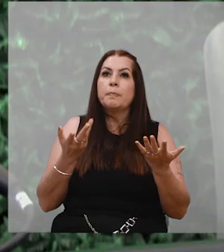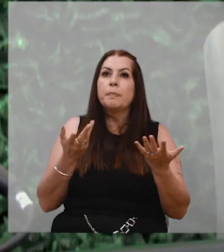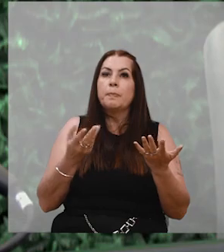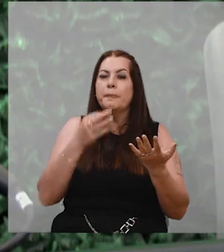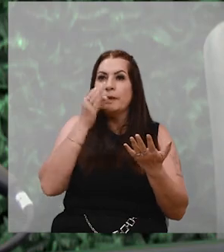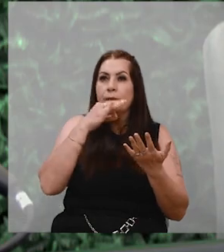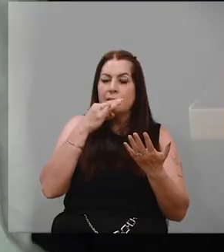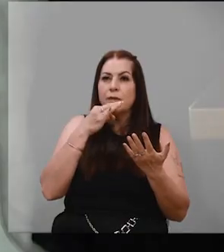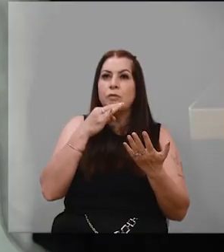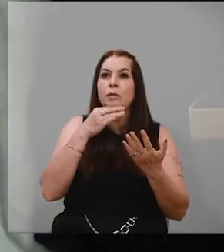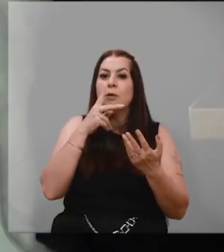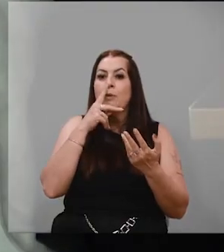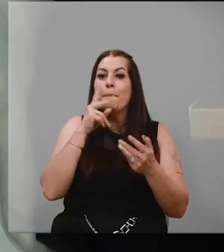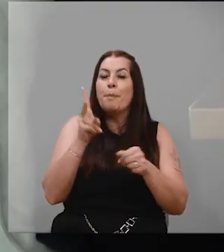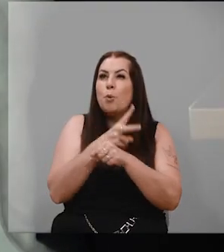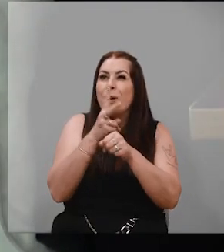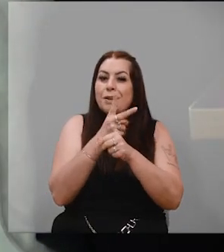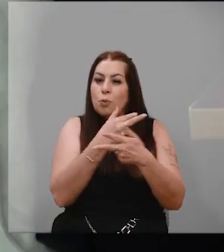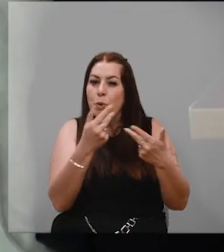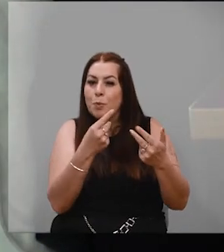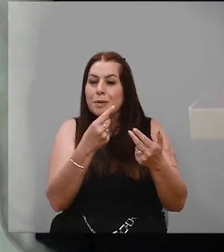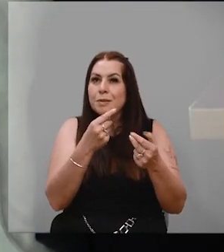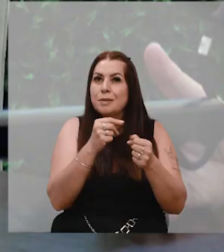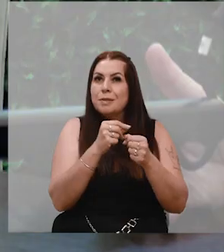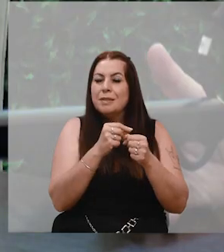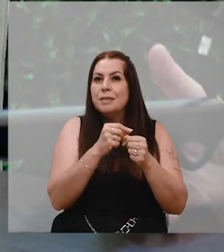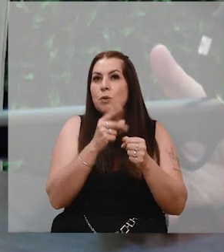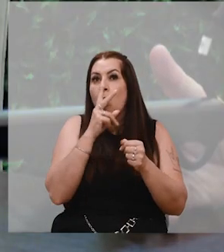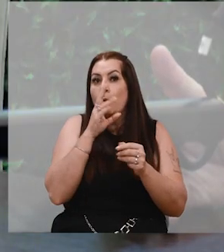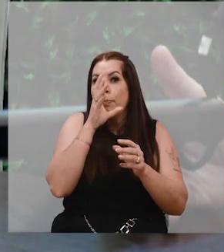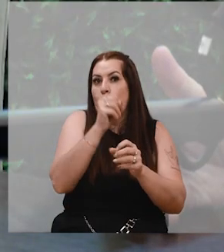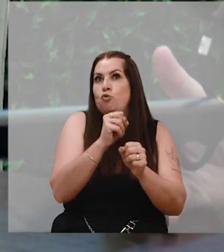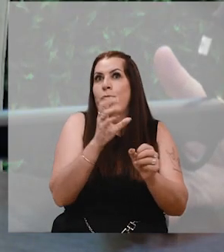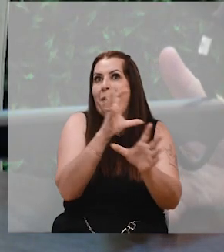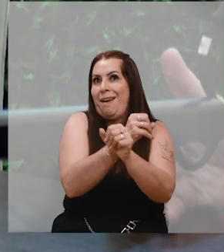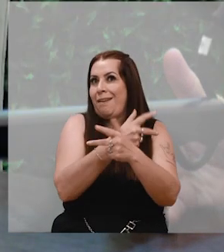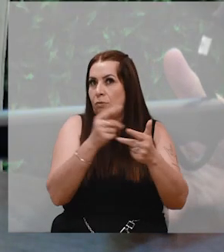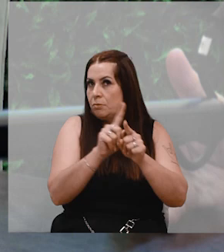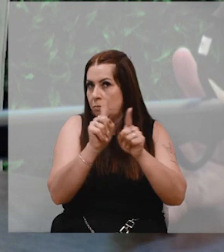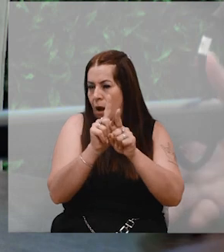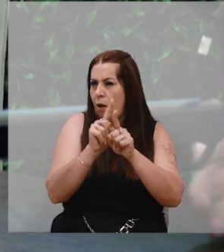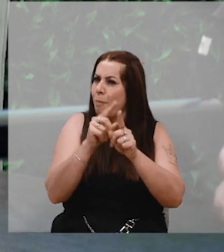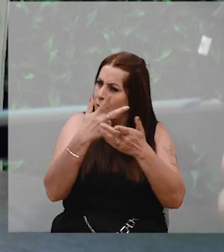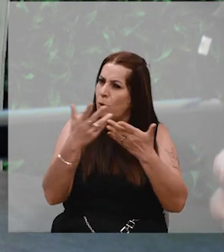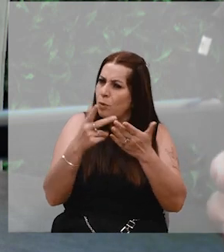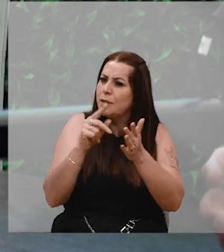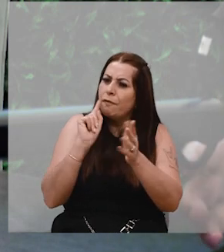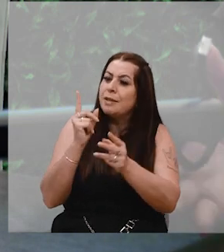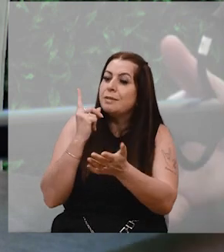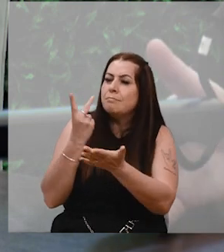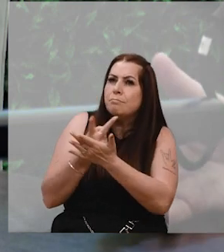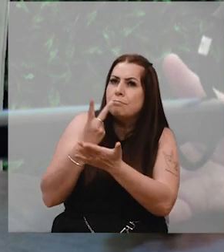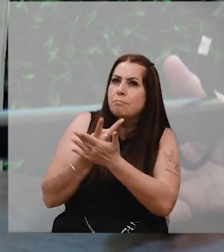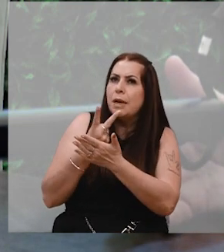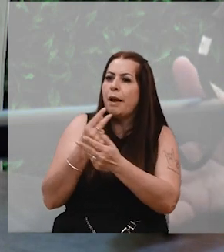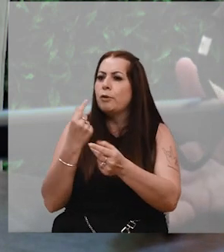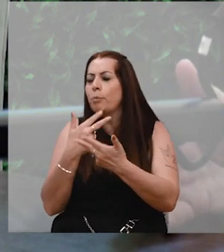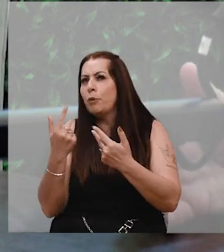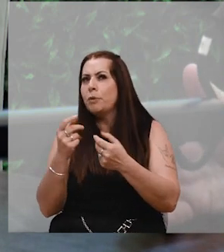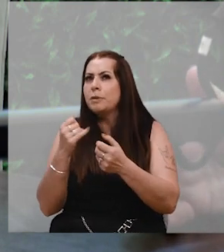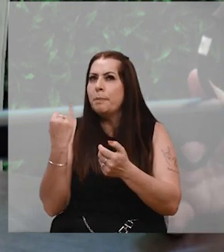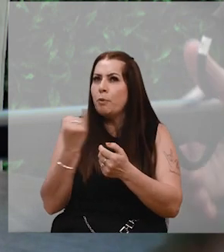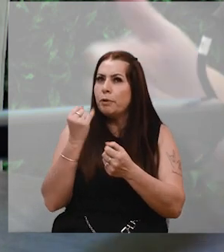caixa às bruxas, né? Mas é para buscar a realidade do que está acontecendo neste momento. E algumas coisas importantes a gente